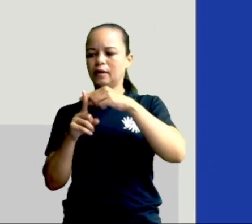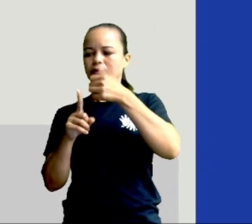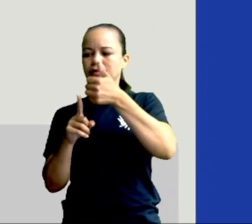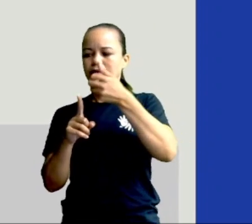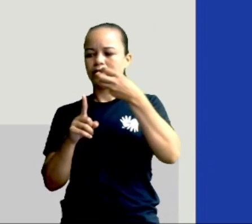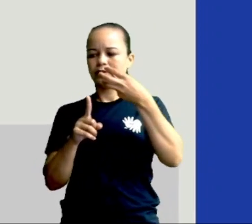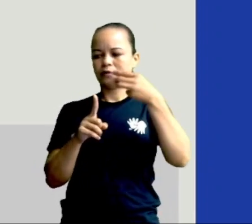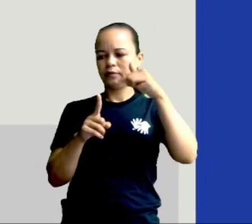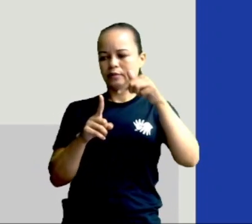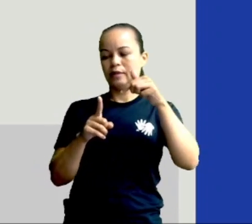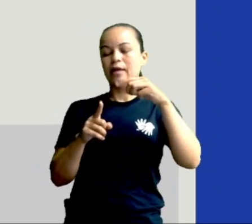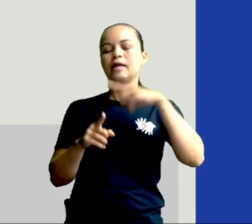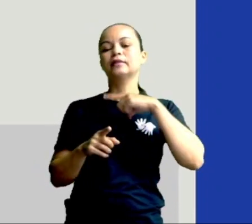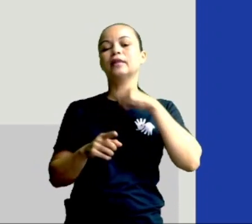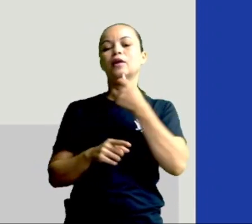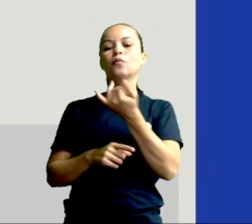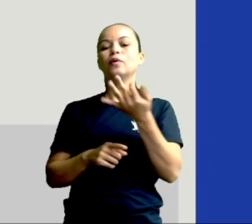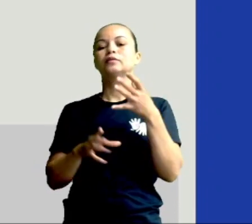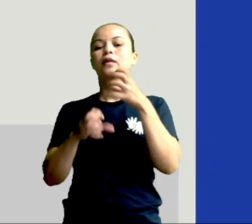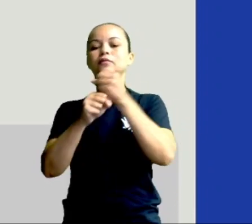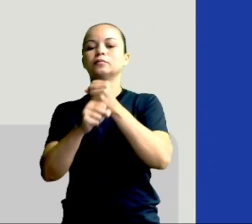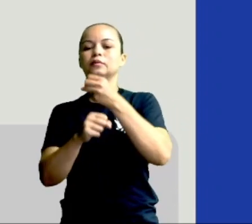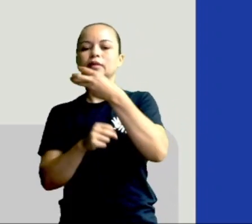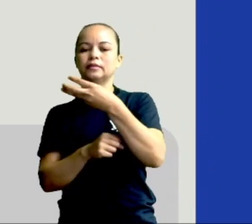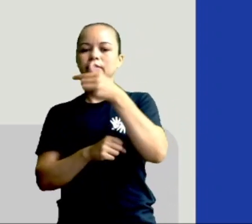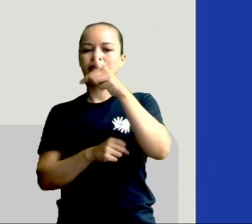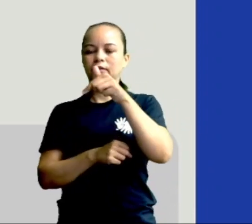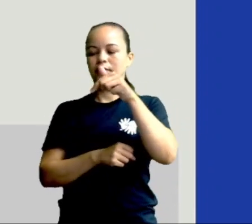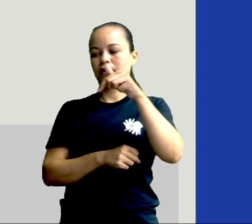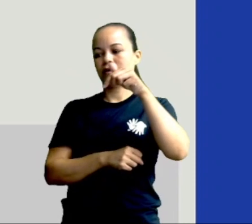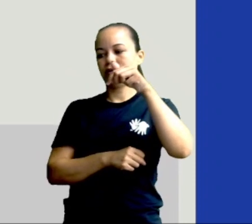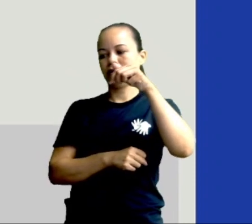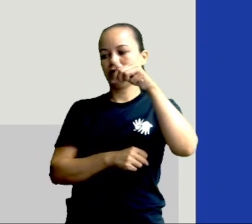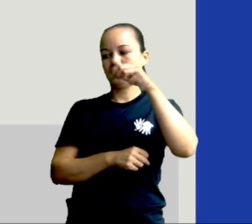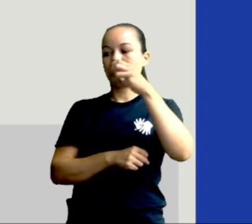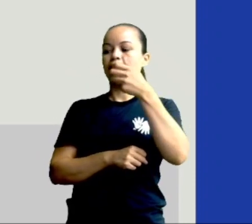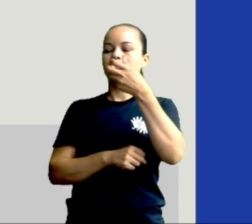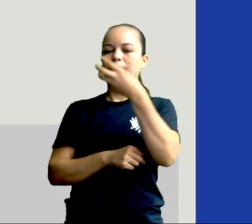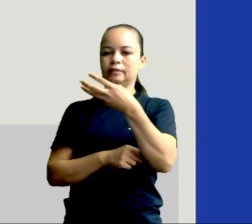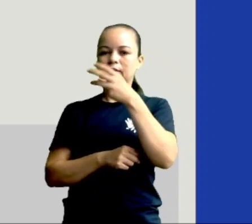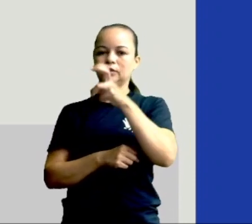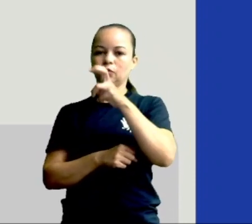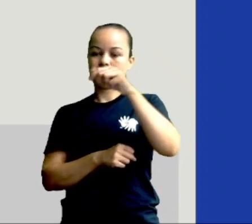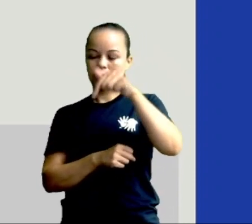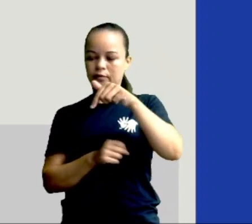ter 357. E vou dividir por 8. Isso vai dar